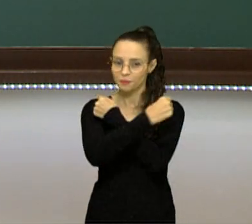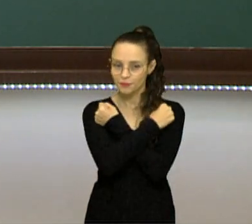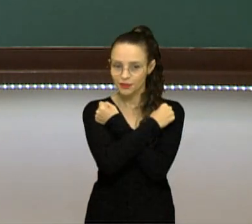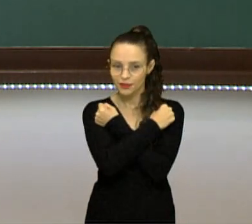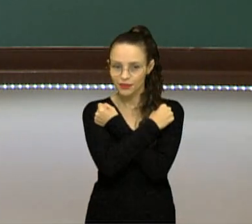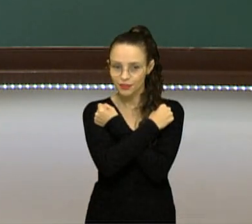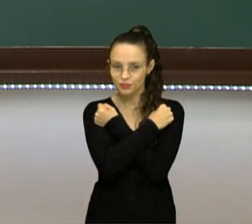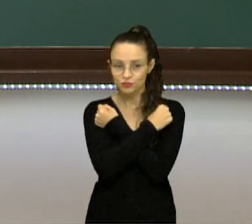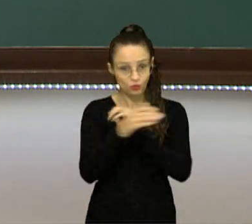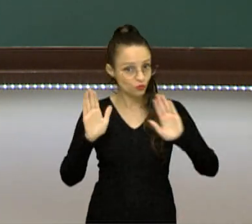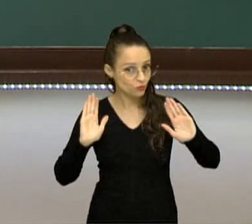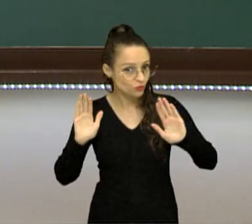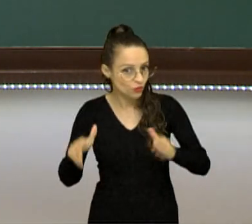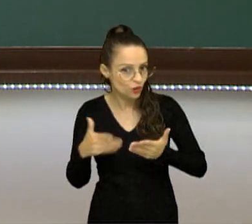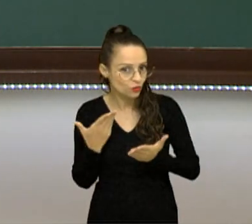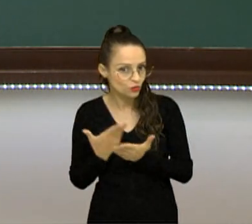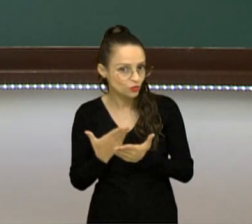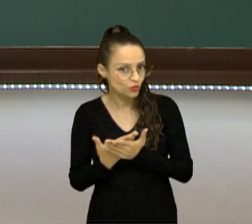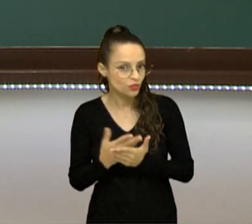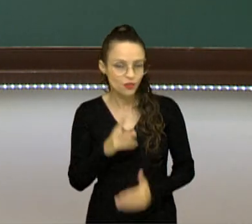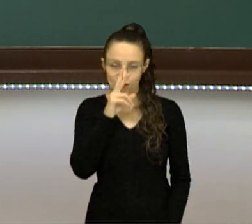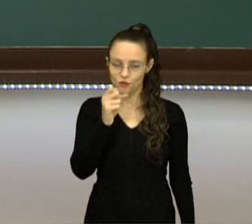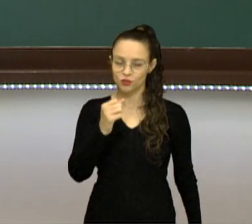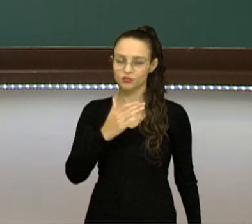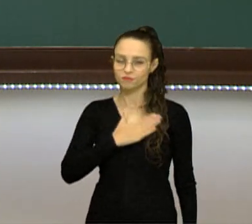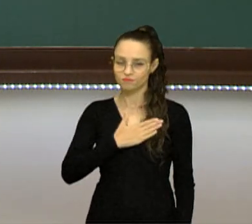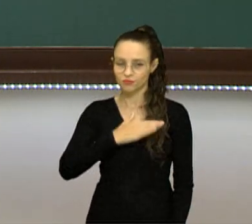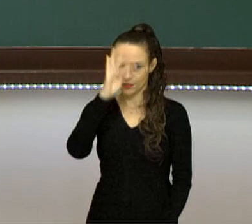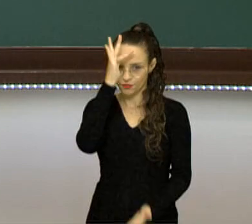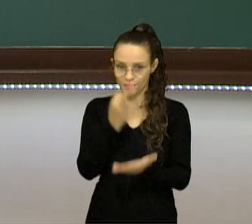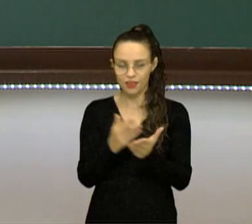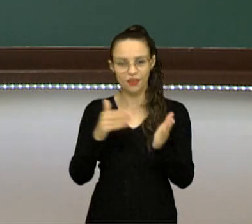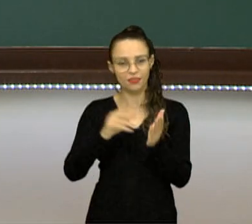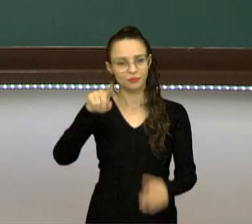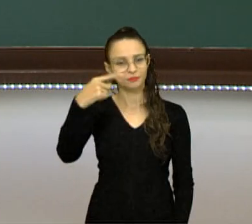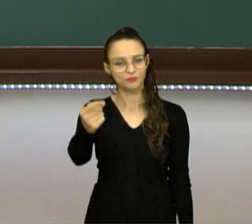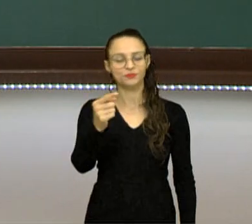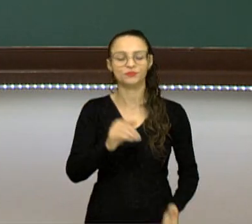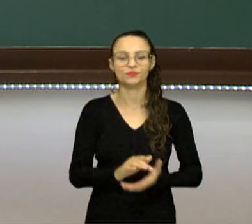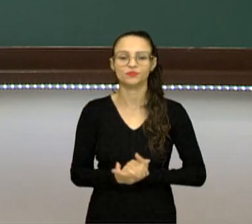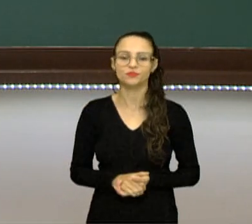aquele abração, foco nos estudos, força, fé no coração, até breve!